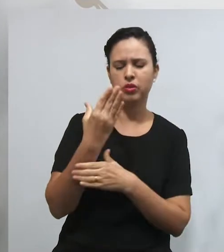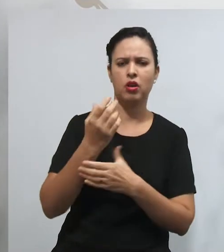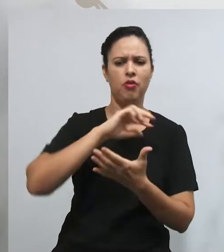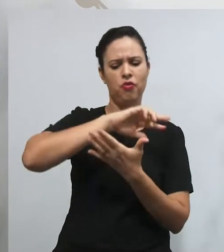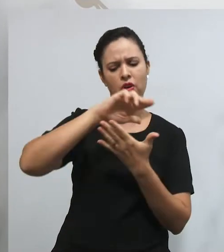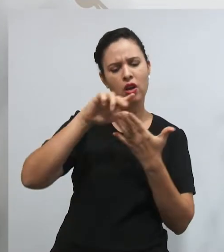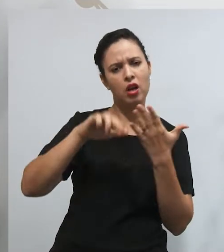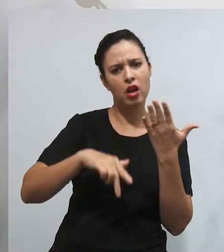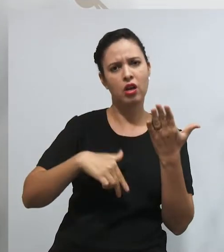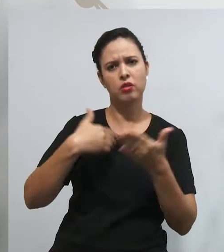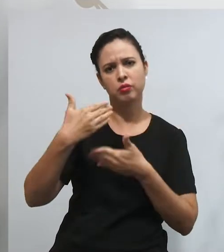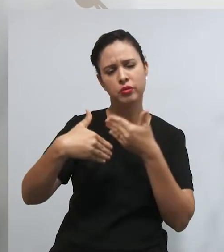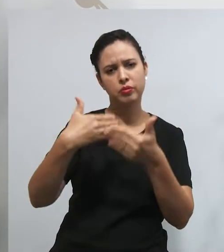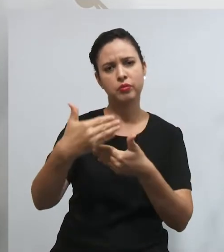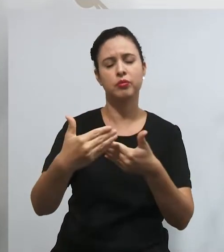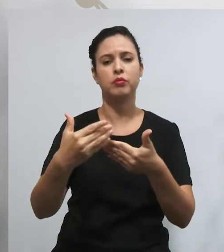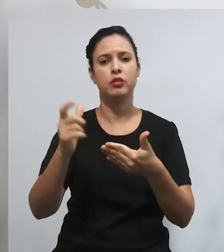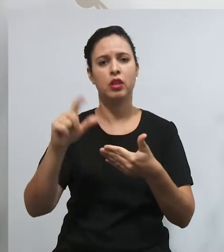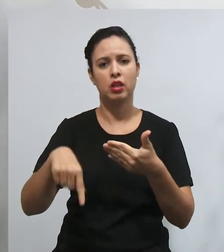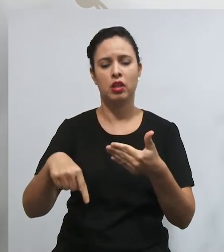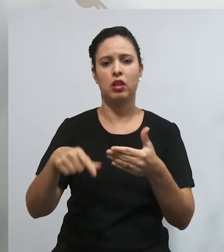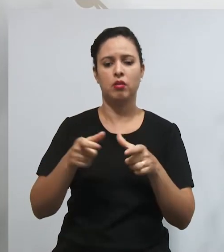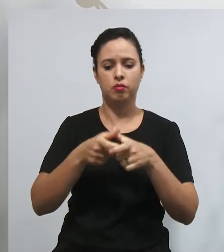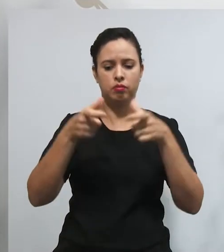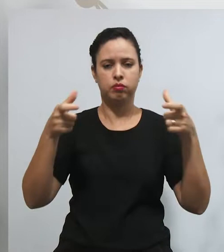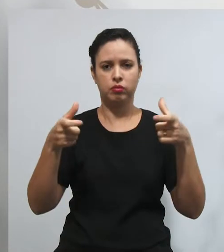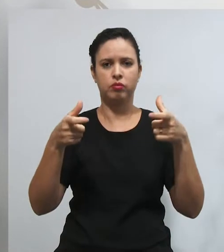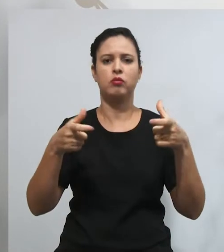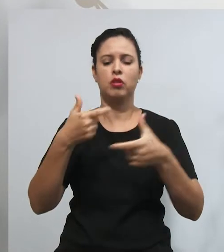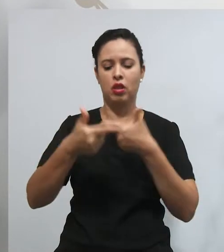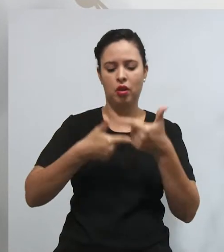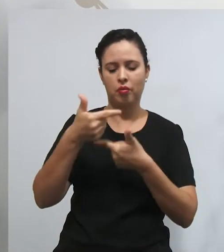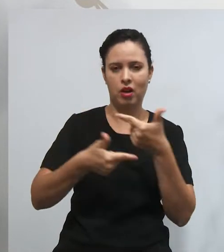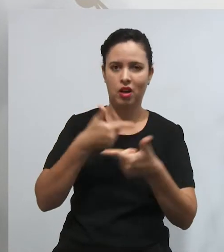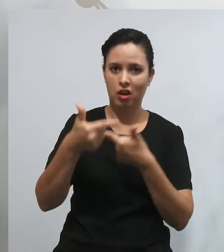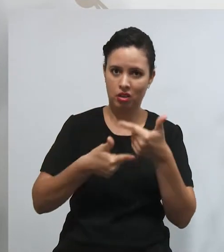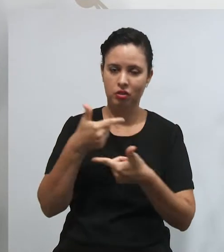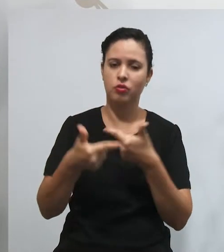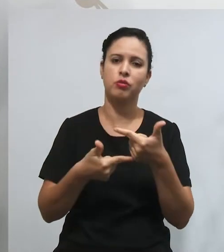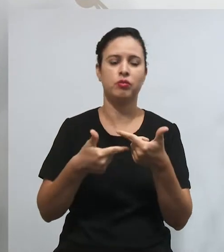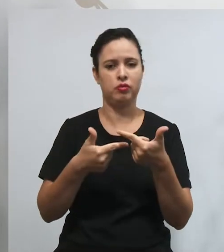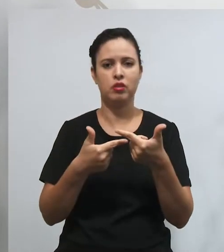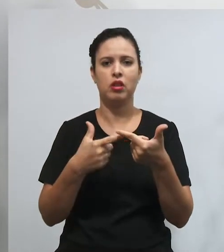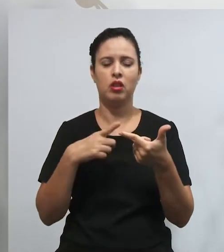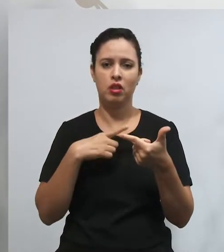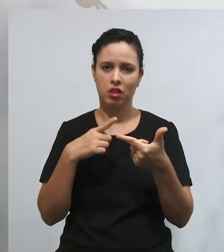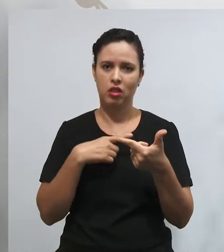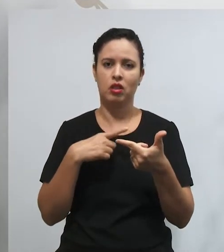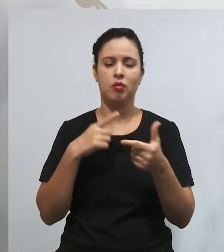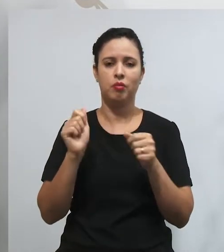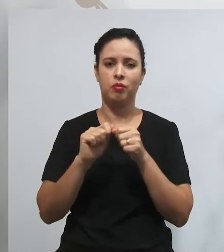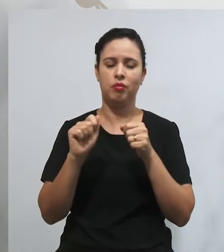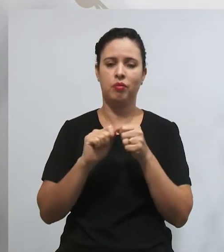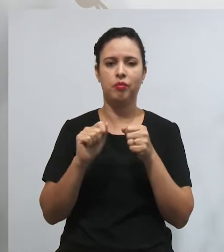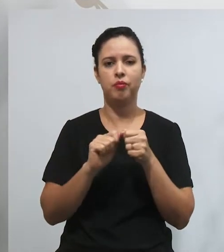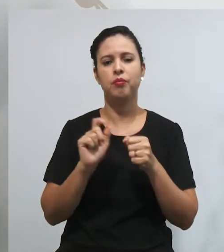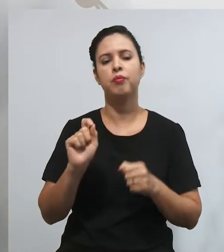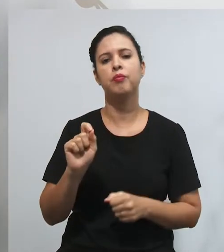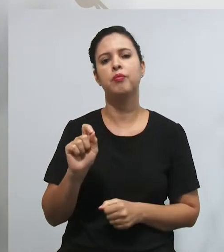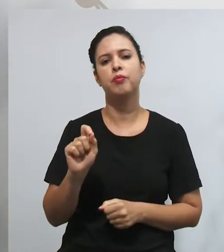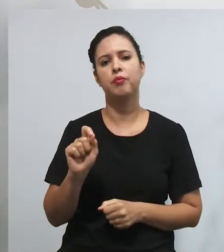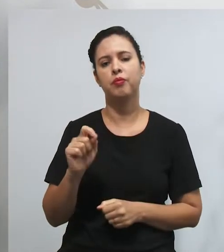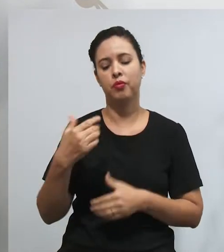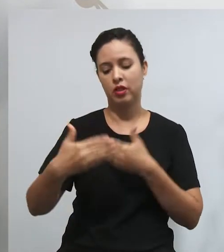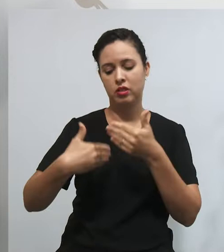vários processadores com capacidade de processamento diferente, de acordo com os núcleos que tem dentro, né, para realizar